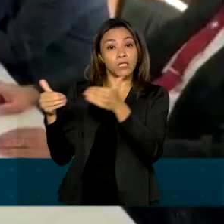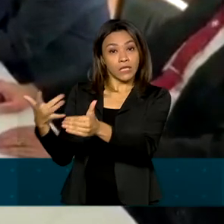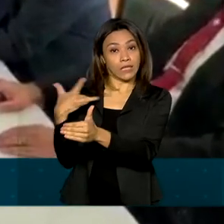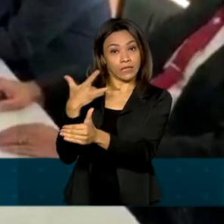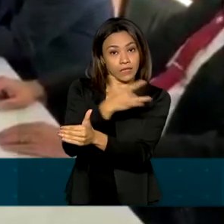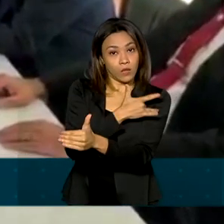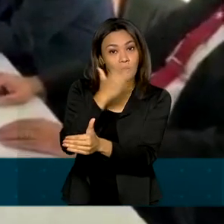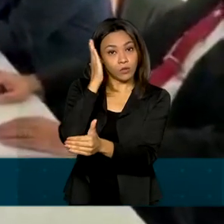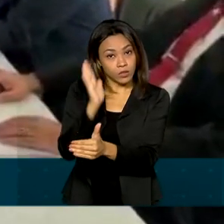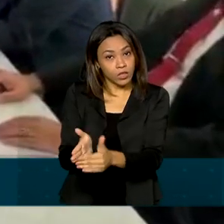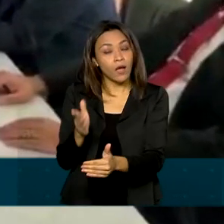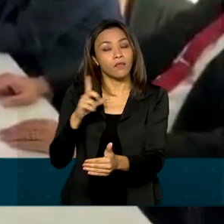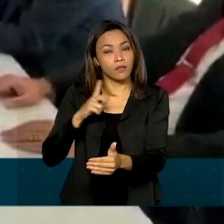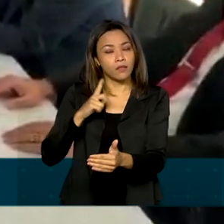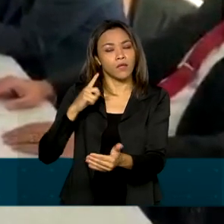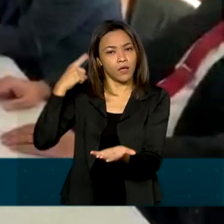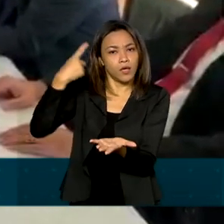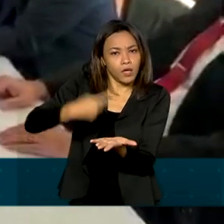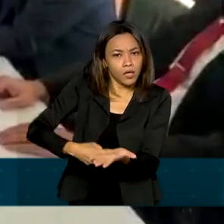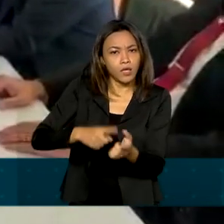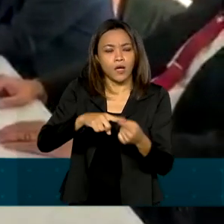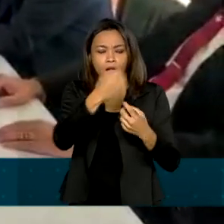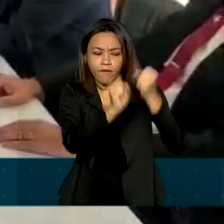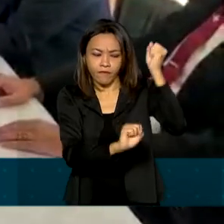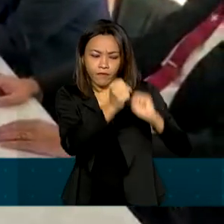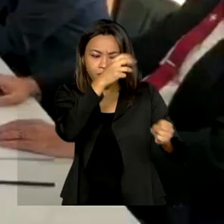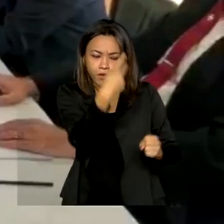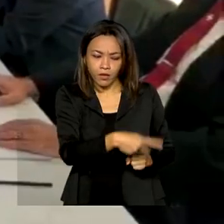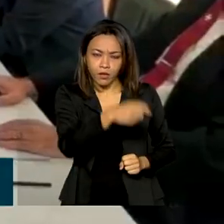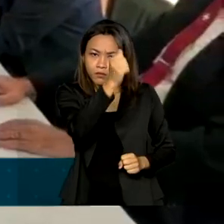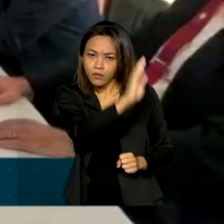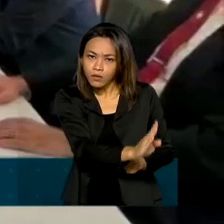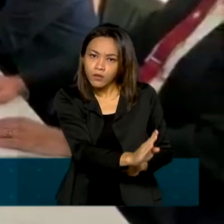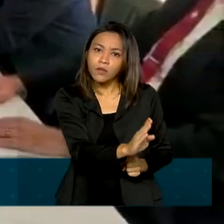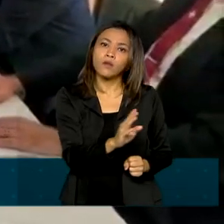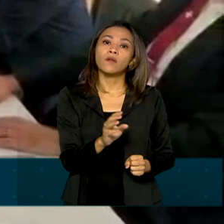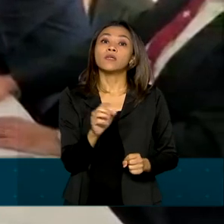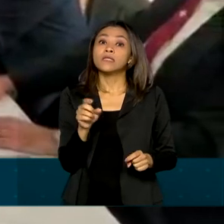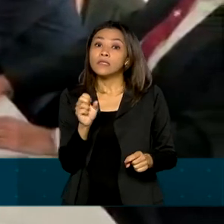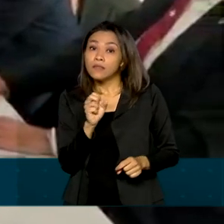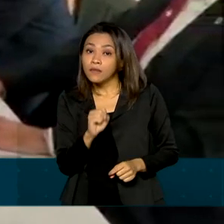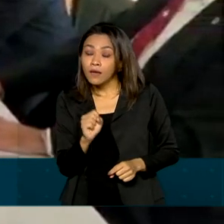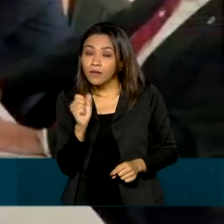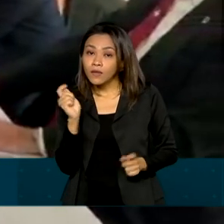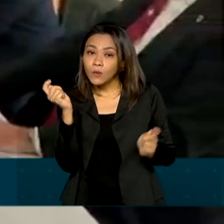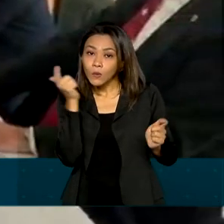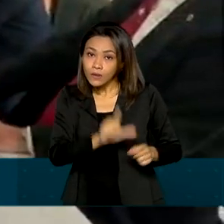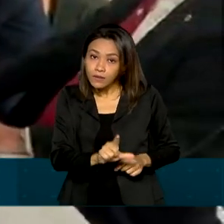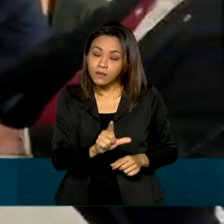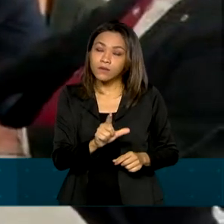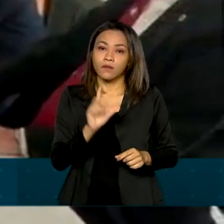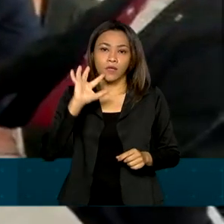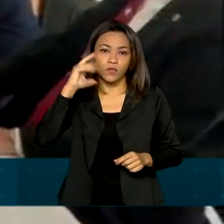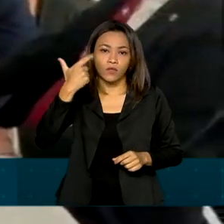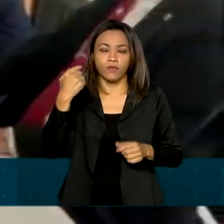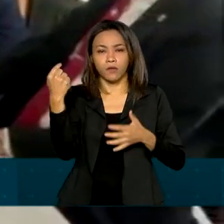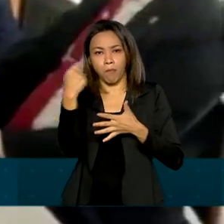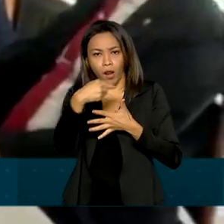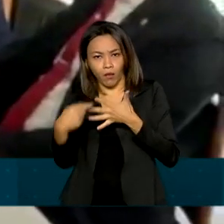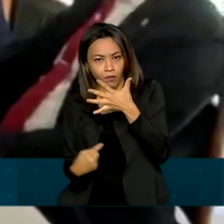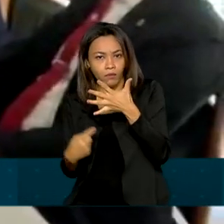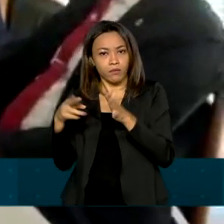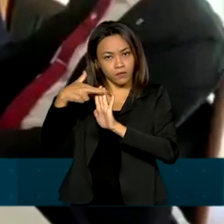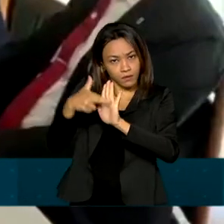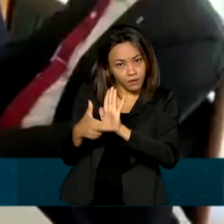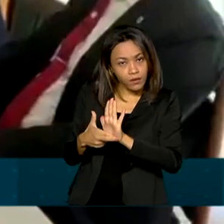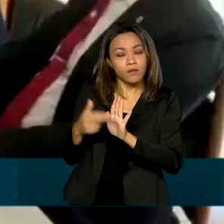Fundo Gamaleya, seja com a Fábrica Nacional, e assim que houver uma superação das questões regulatórias,